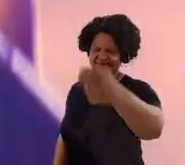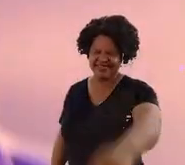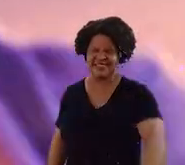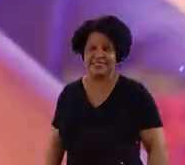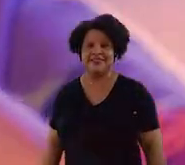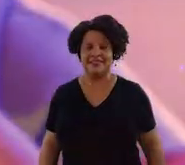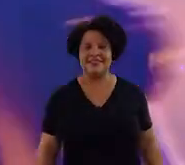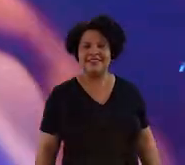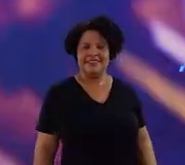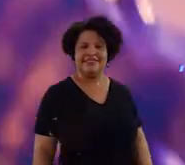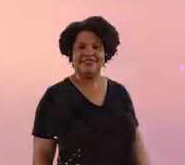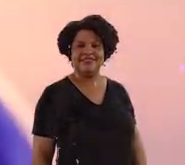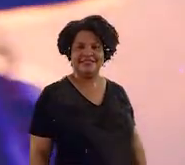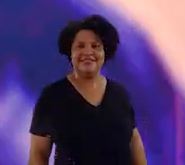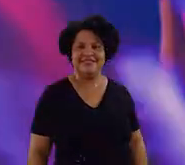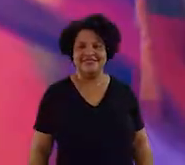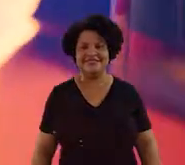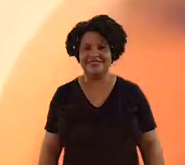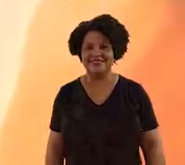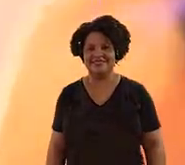Foda-se seu hype.